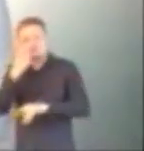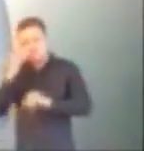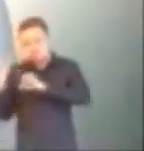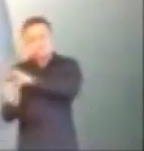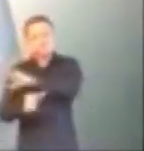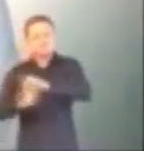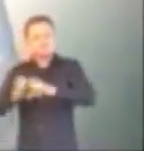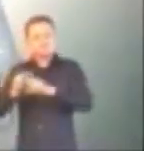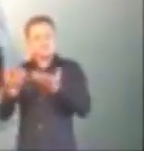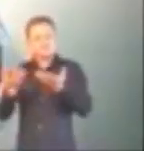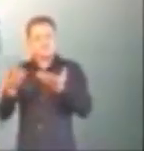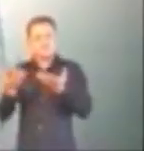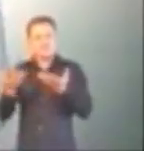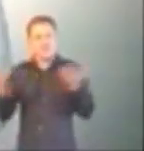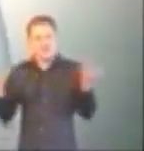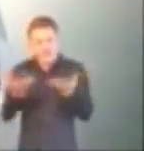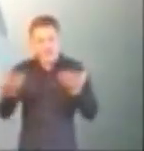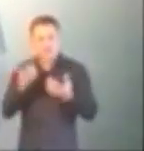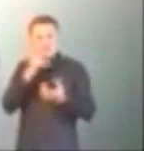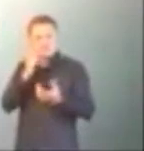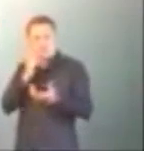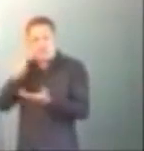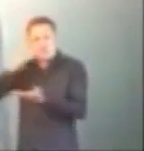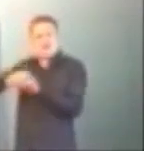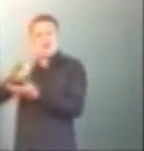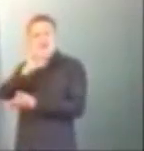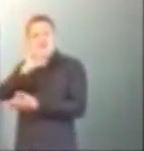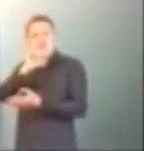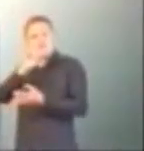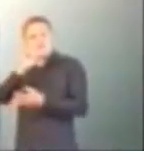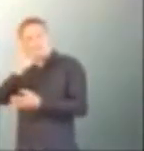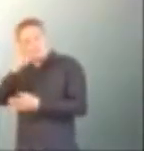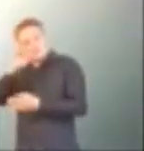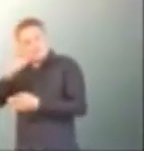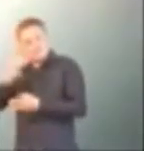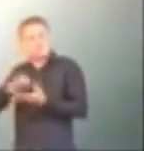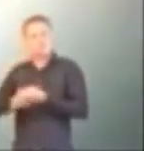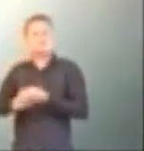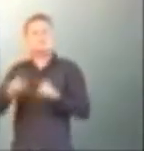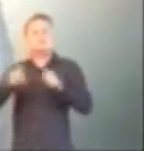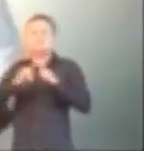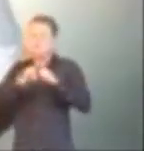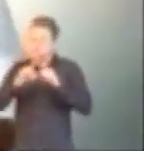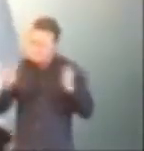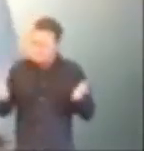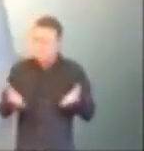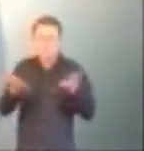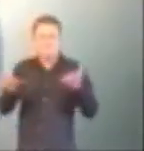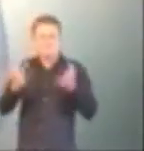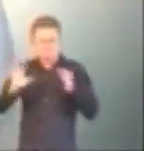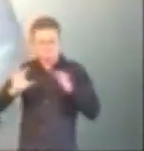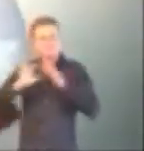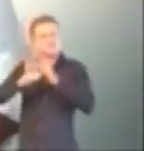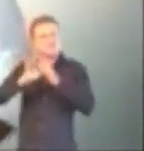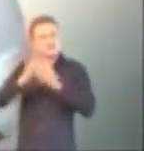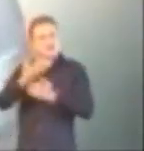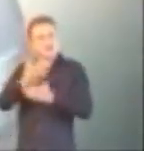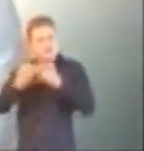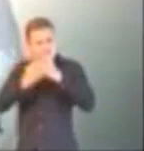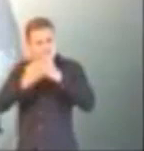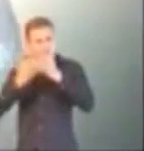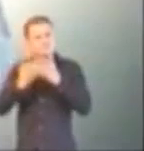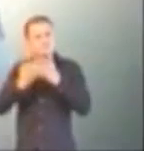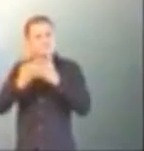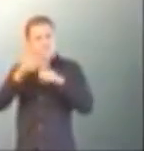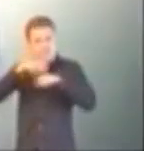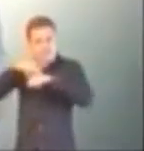ser reciclado e ganhar créditos para abater no seu IPTU. Queremos também fazer compostagem. Incentivar com parcerias público-privadas